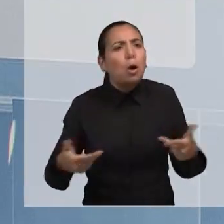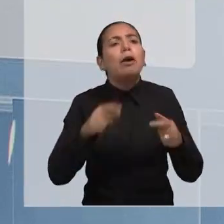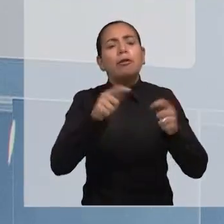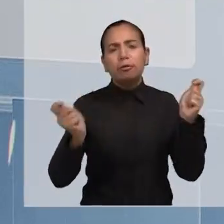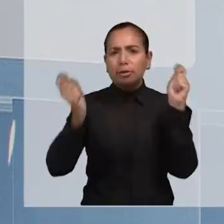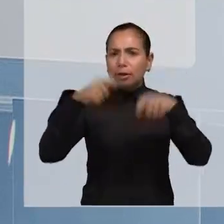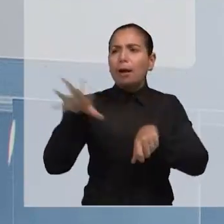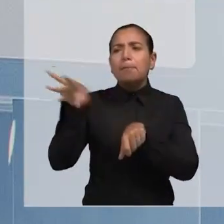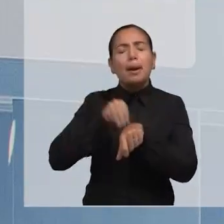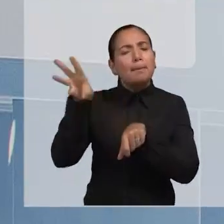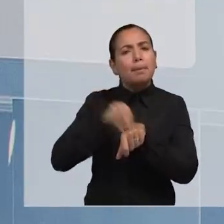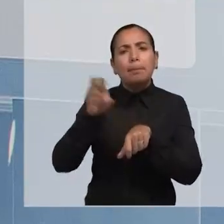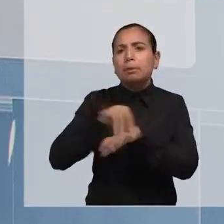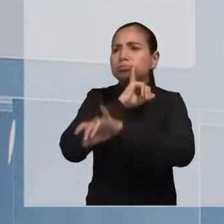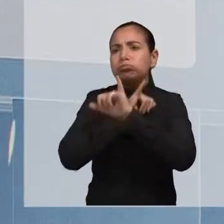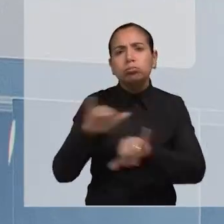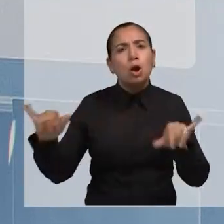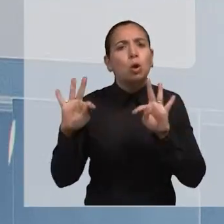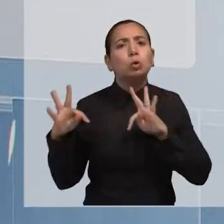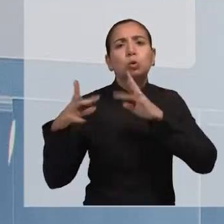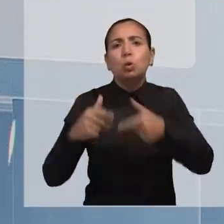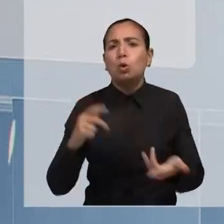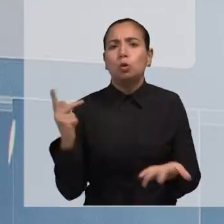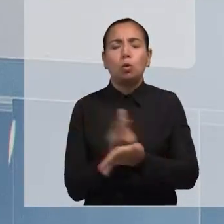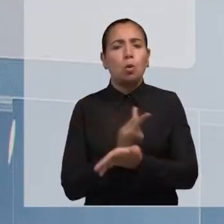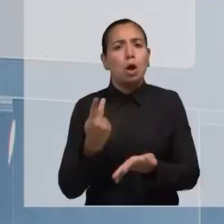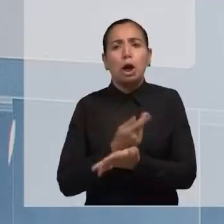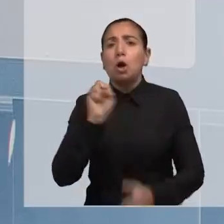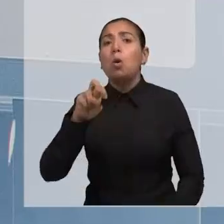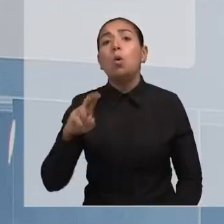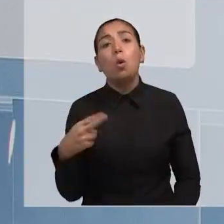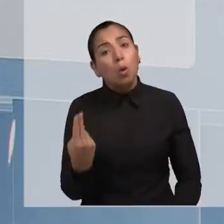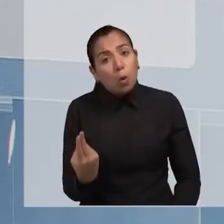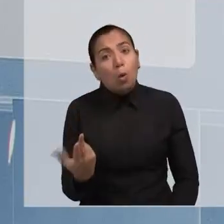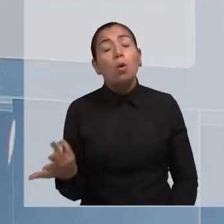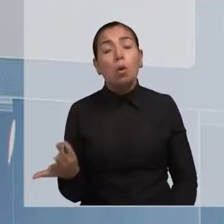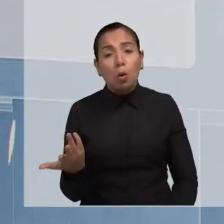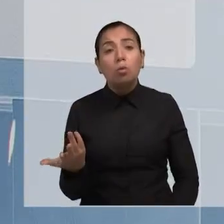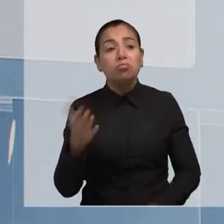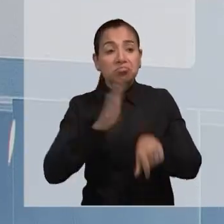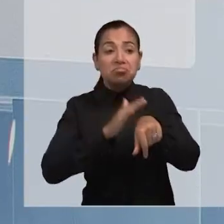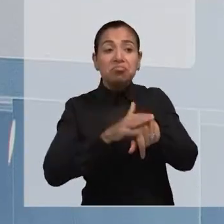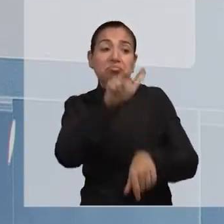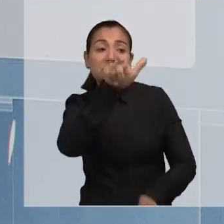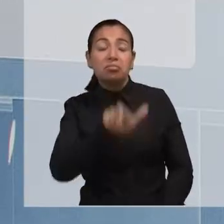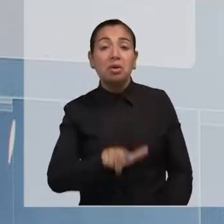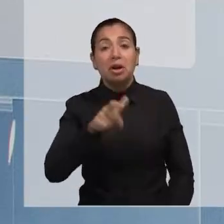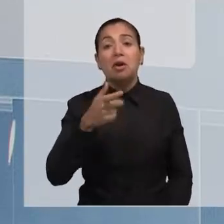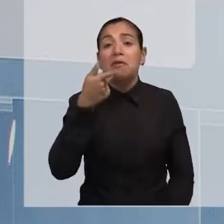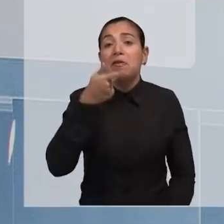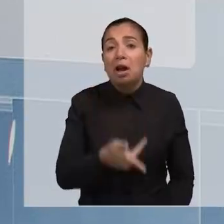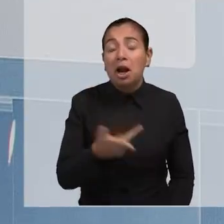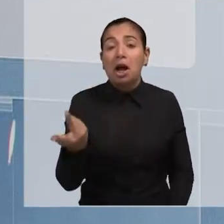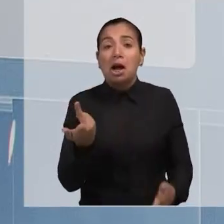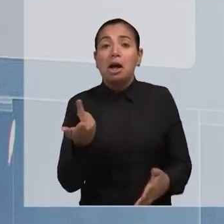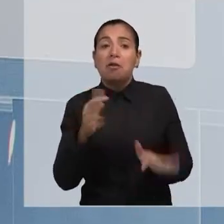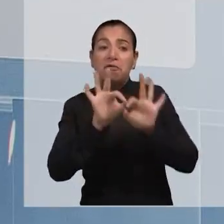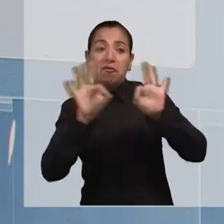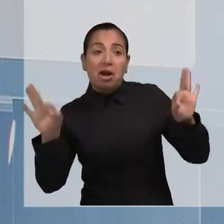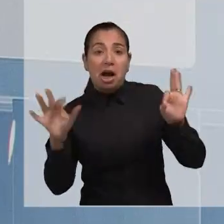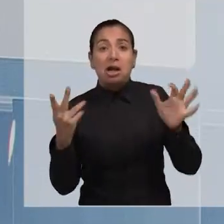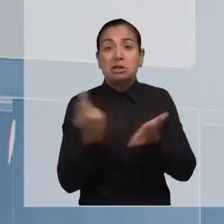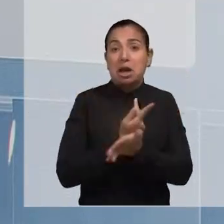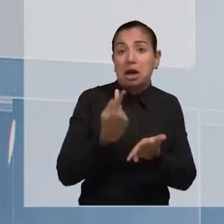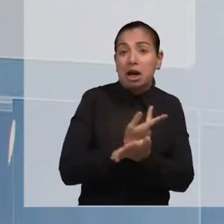para trazer à tona todos os erros ou atitudes ou frases erradas e